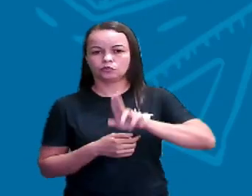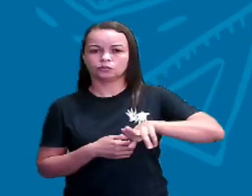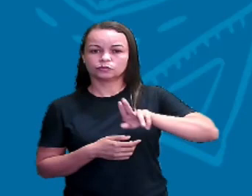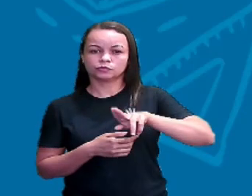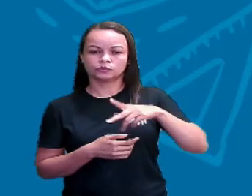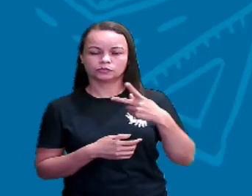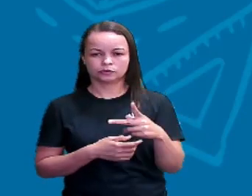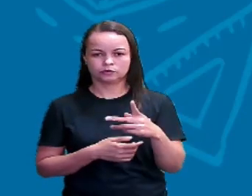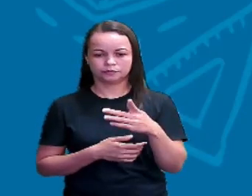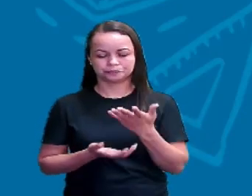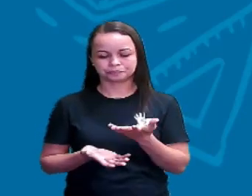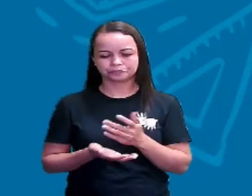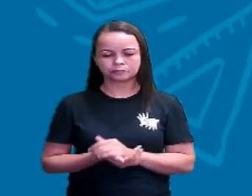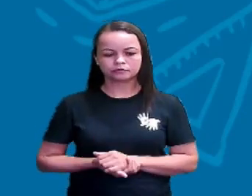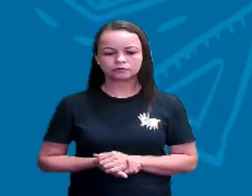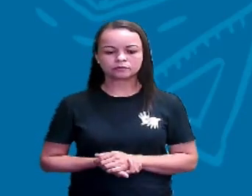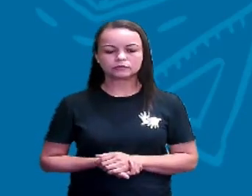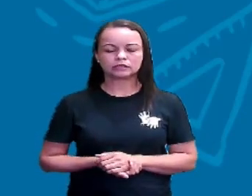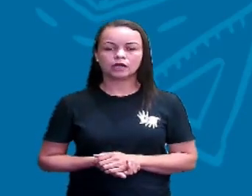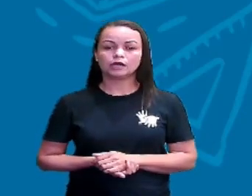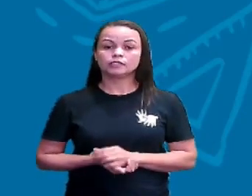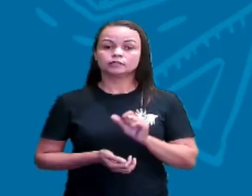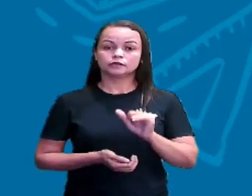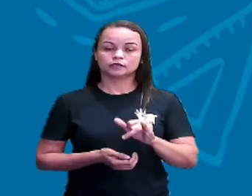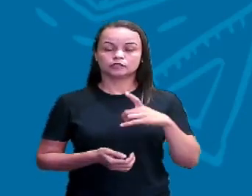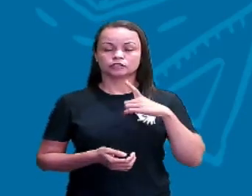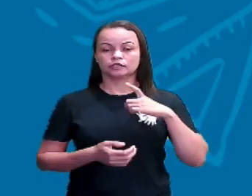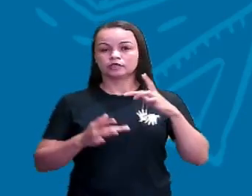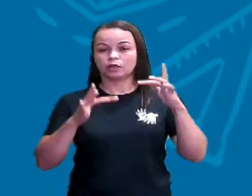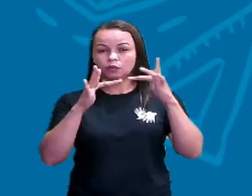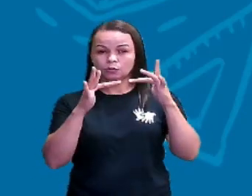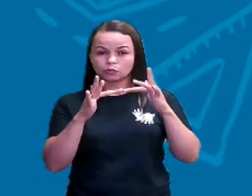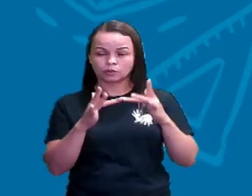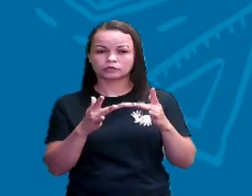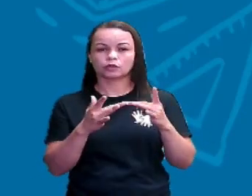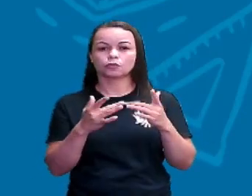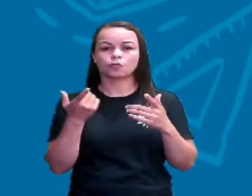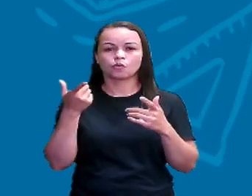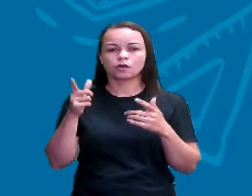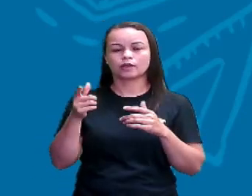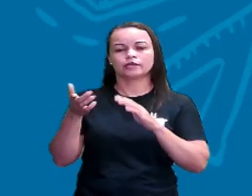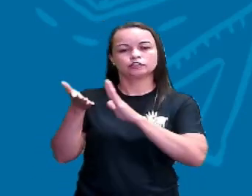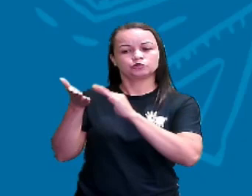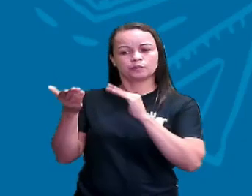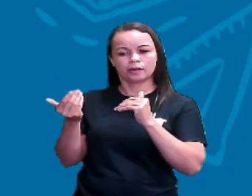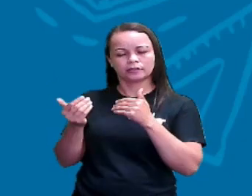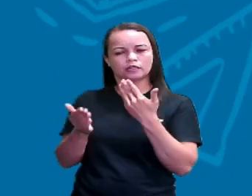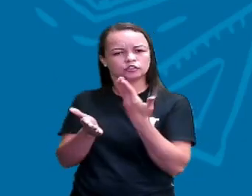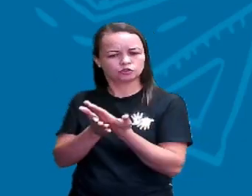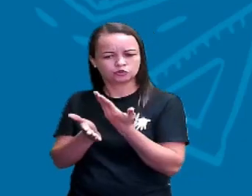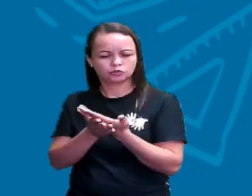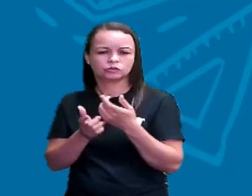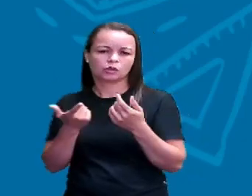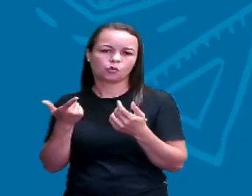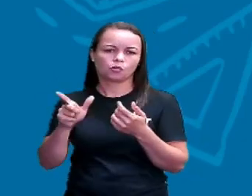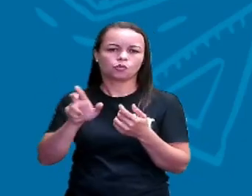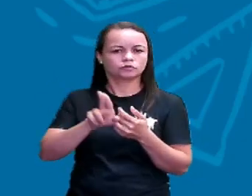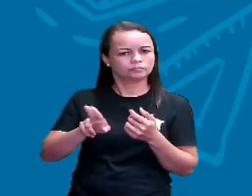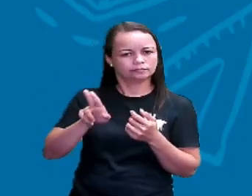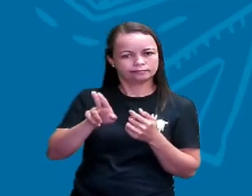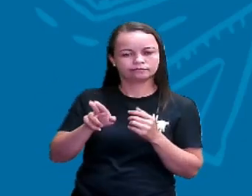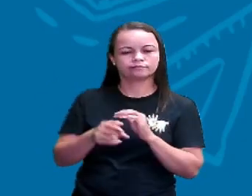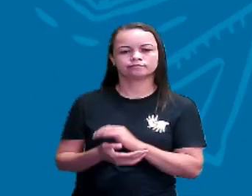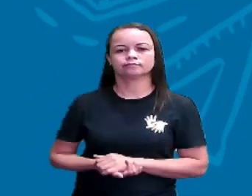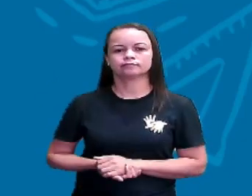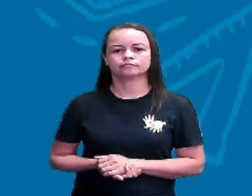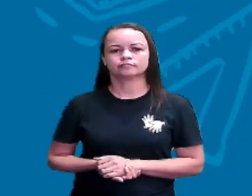uso. Se a gente tem mais contato, tem mais encanto com o espanhol da Espanha, a gente estuda esse outro uso.